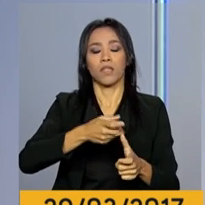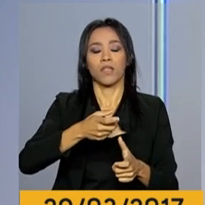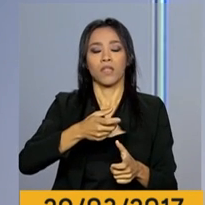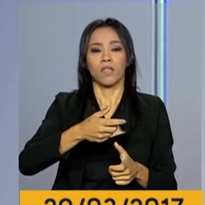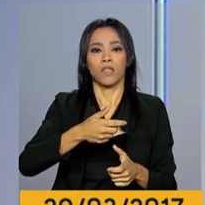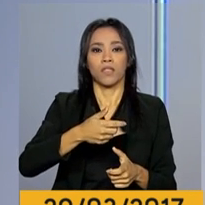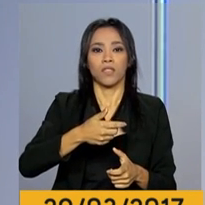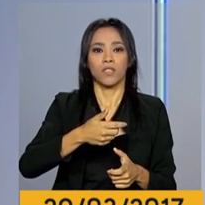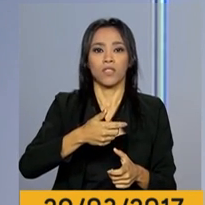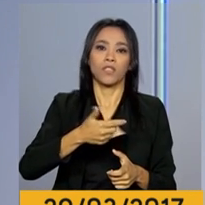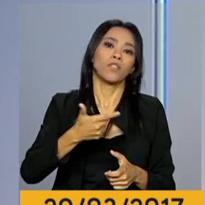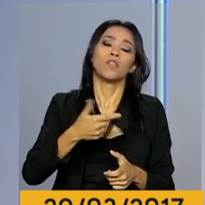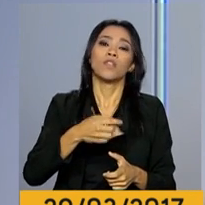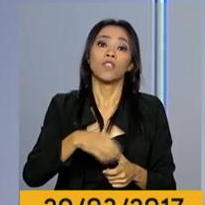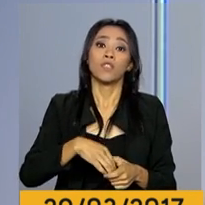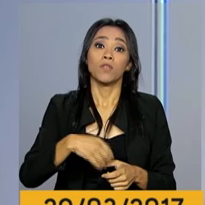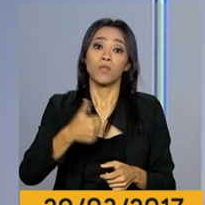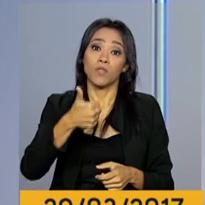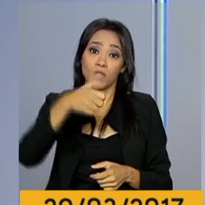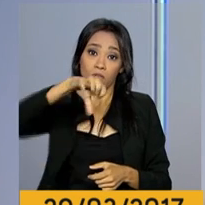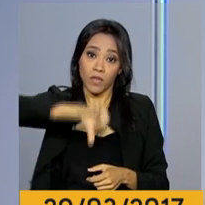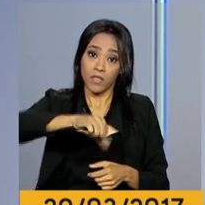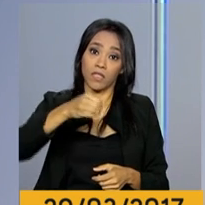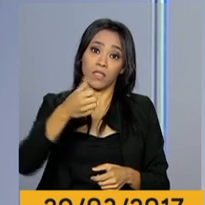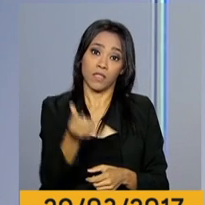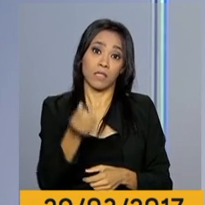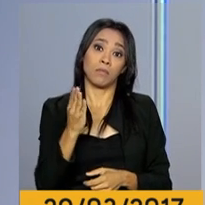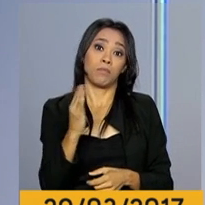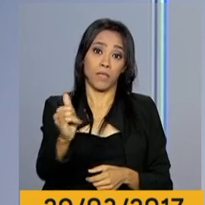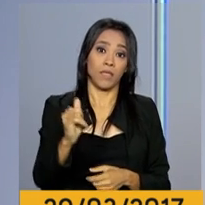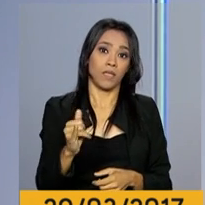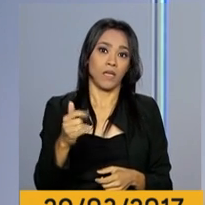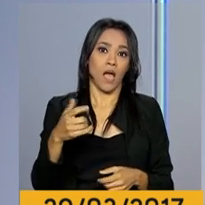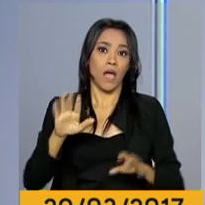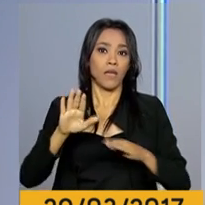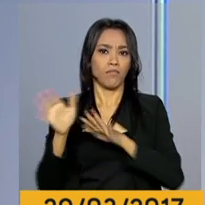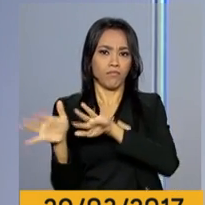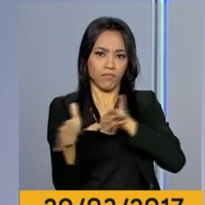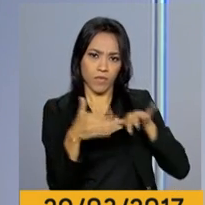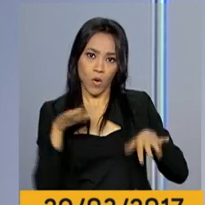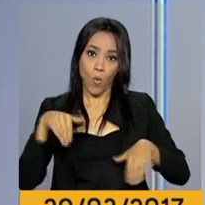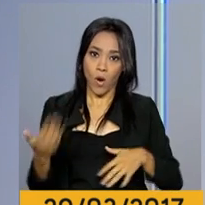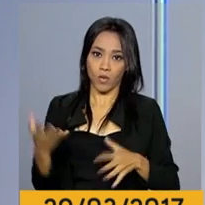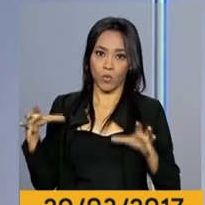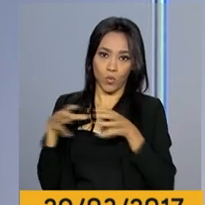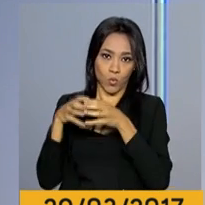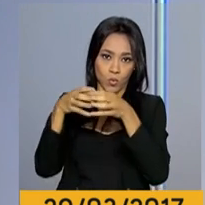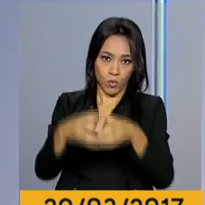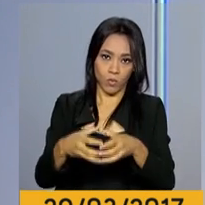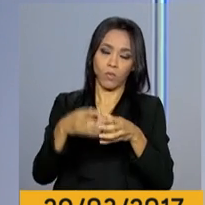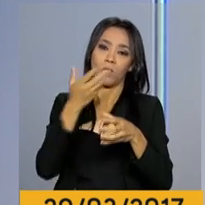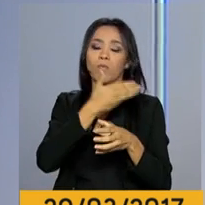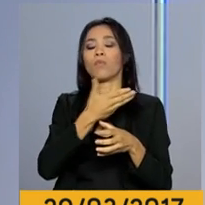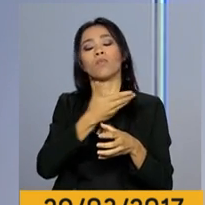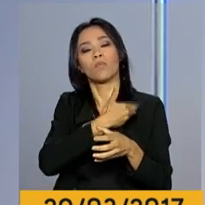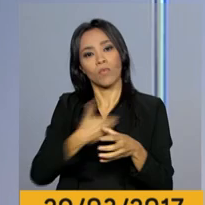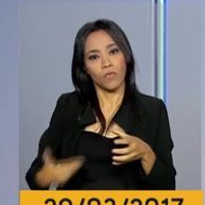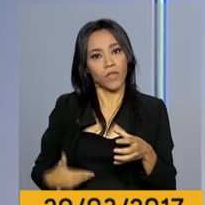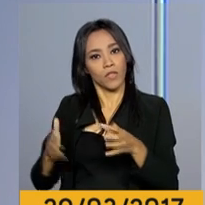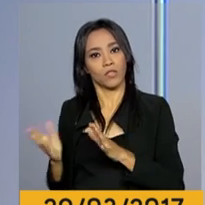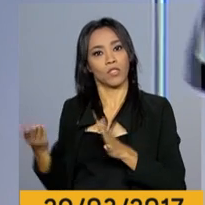96 bilhões e quando lá chegamos à nossa equipe econômica sabe